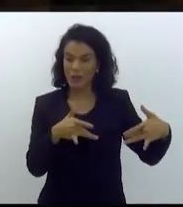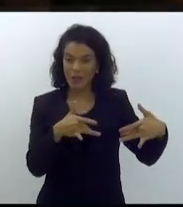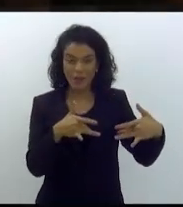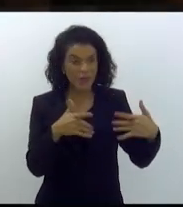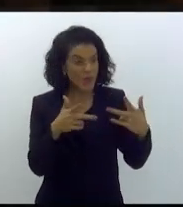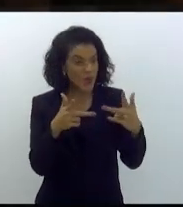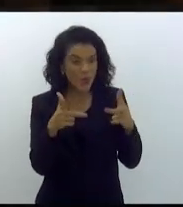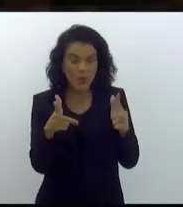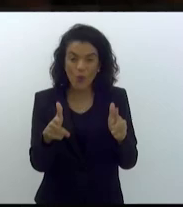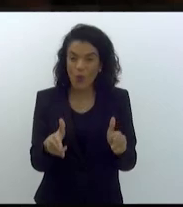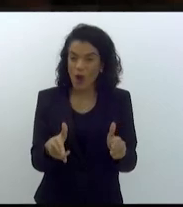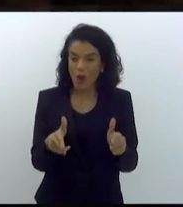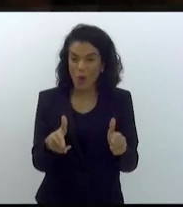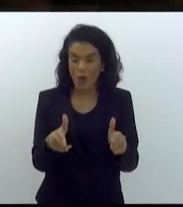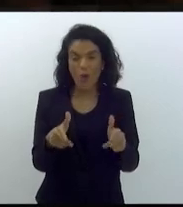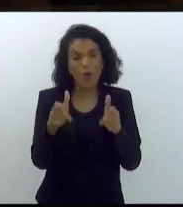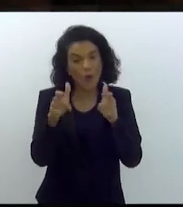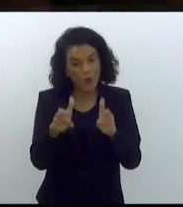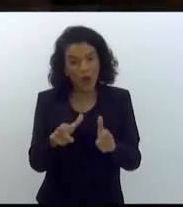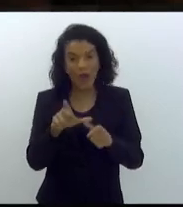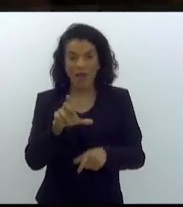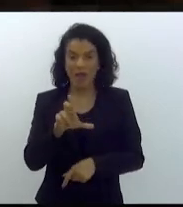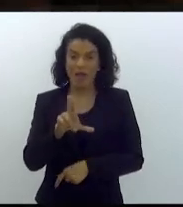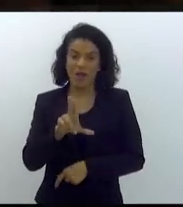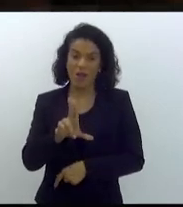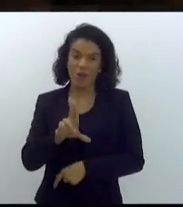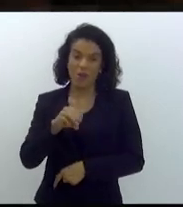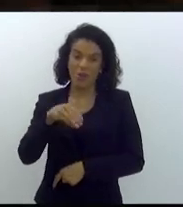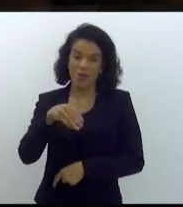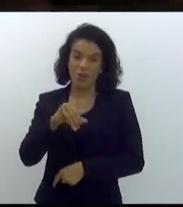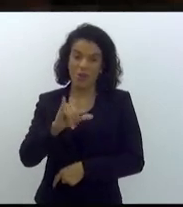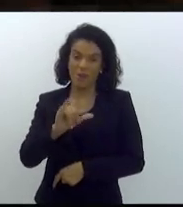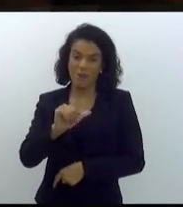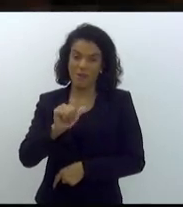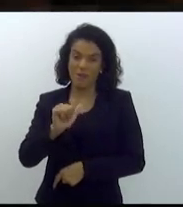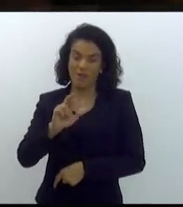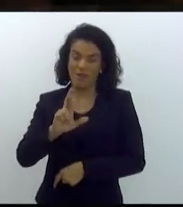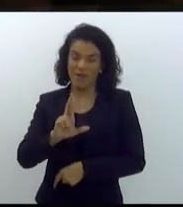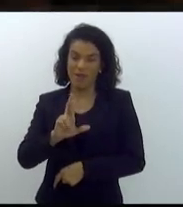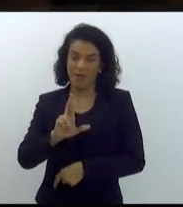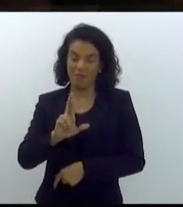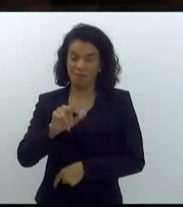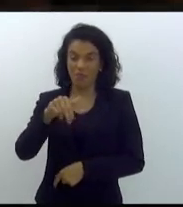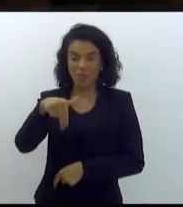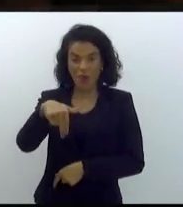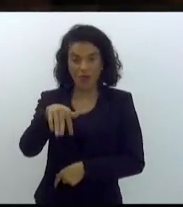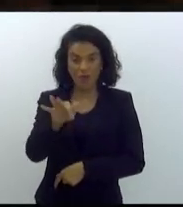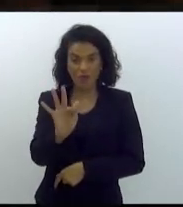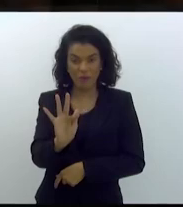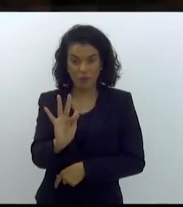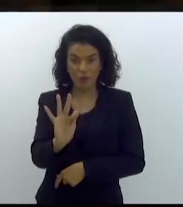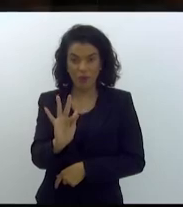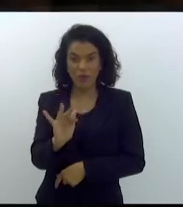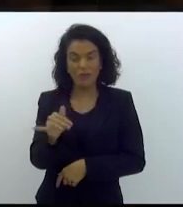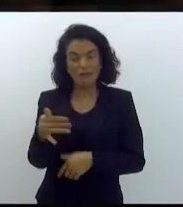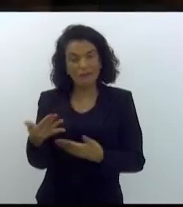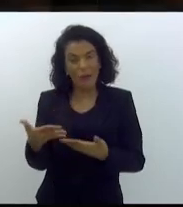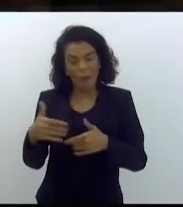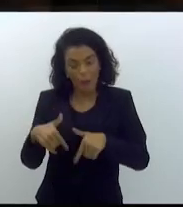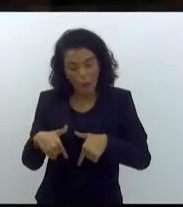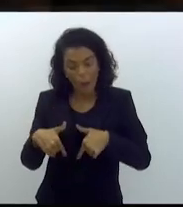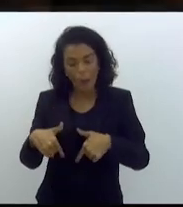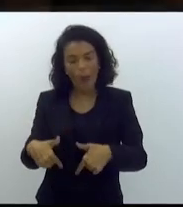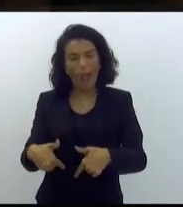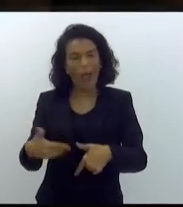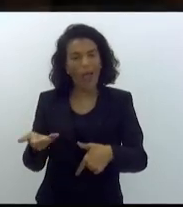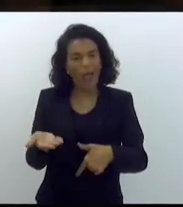exatamente em Lumiar no município de Friburgo Então esse ato inclusive